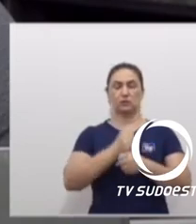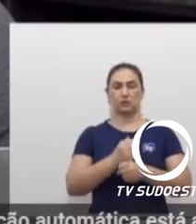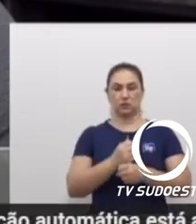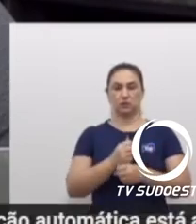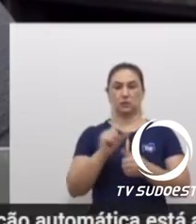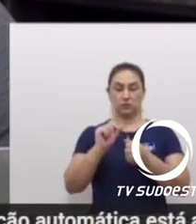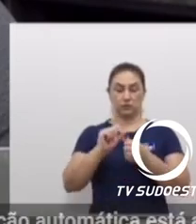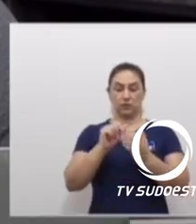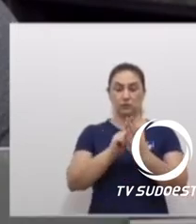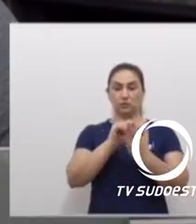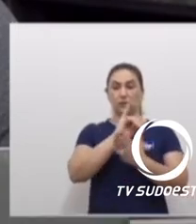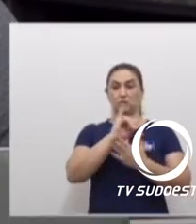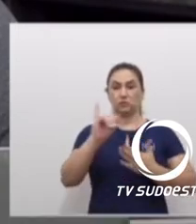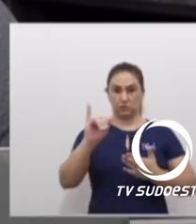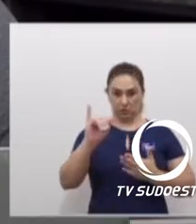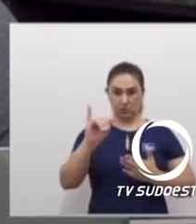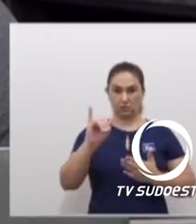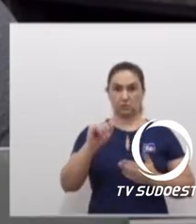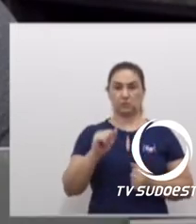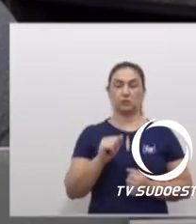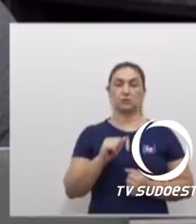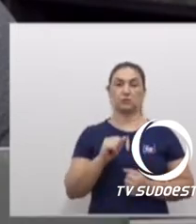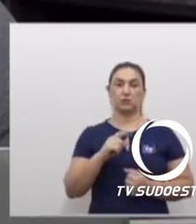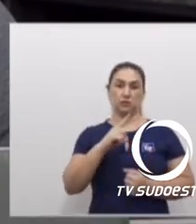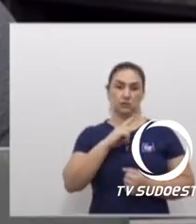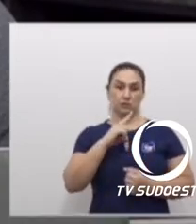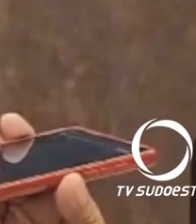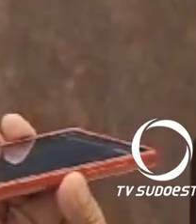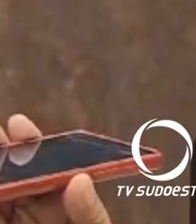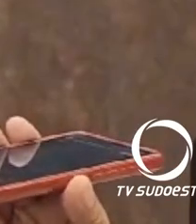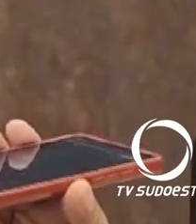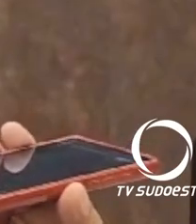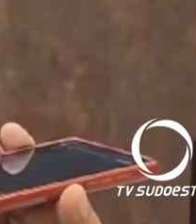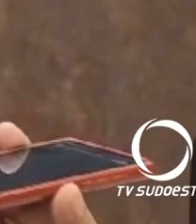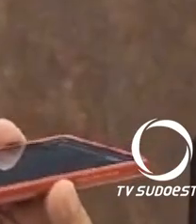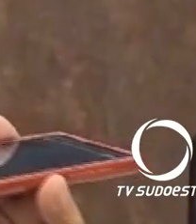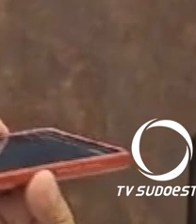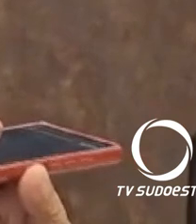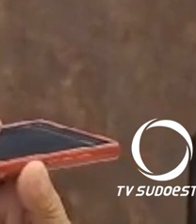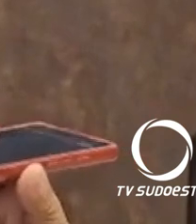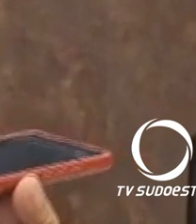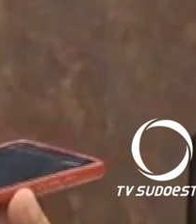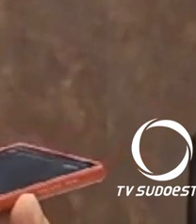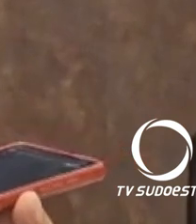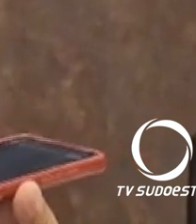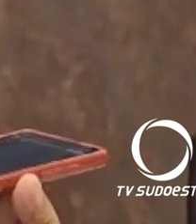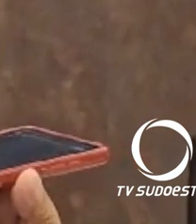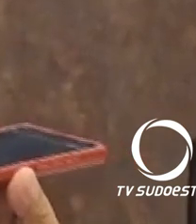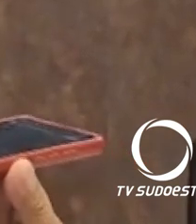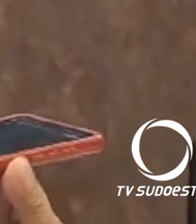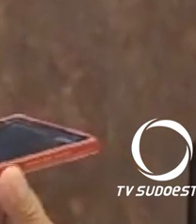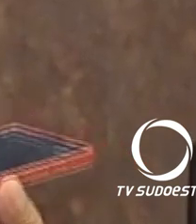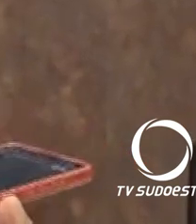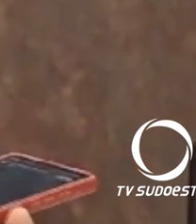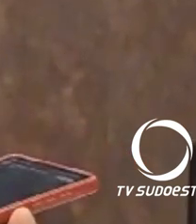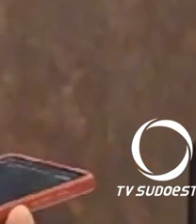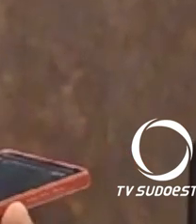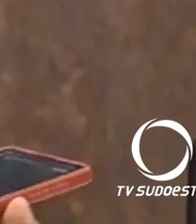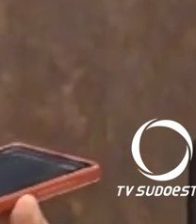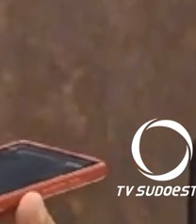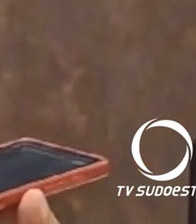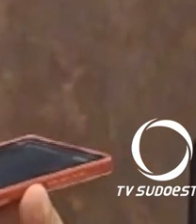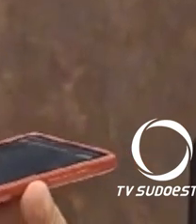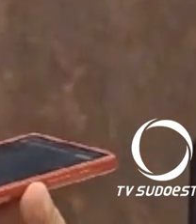celestrin vai ser julgado por duas supostas infrações uma pelo fato de ter da sua